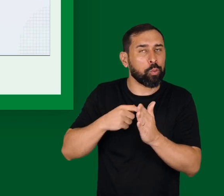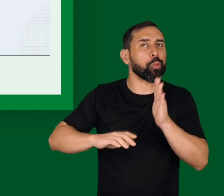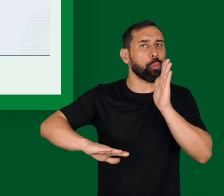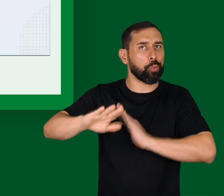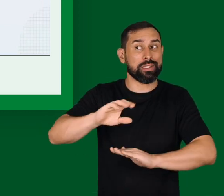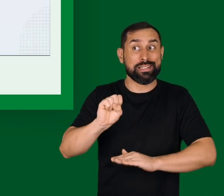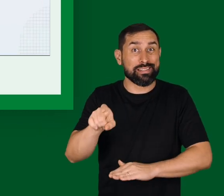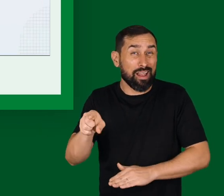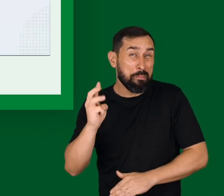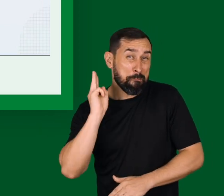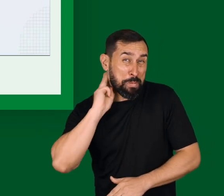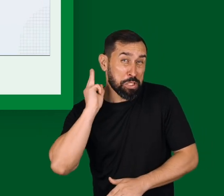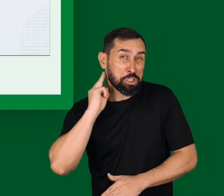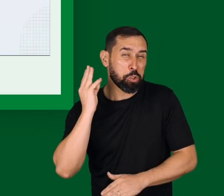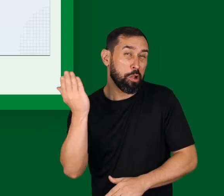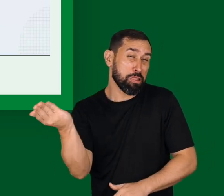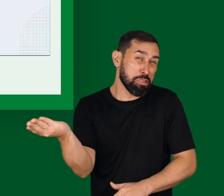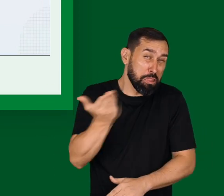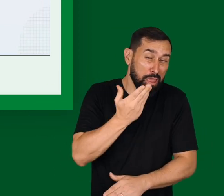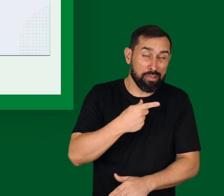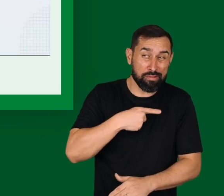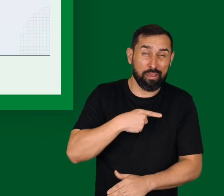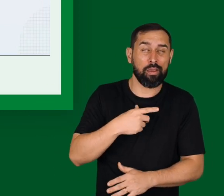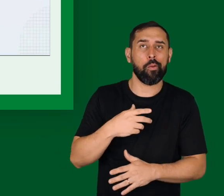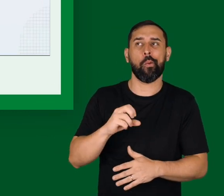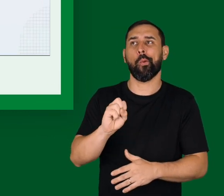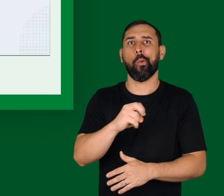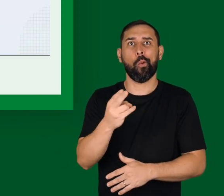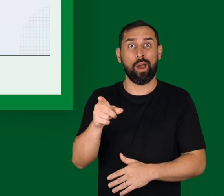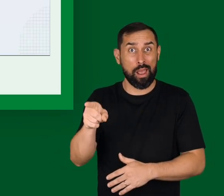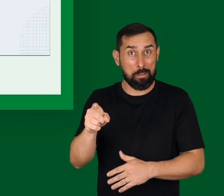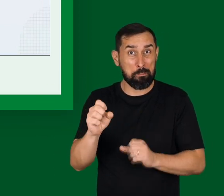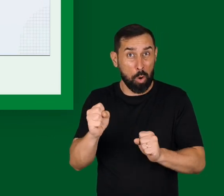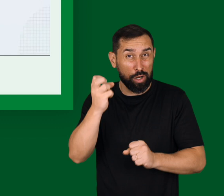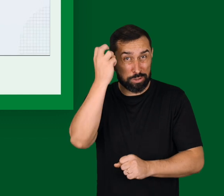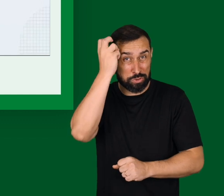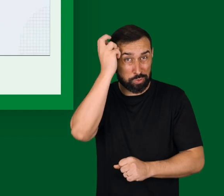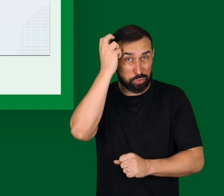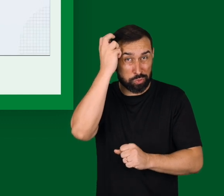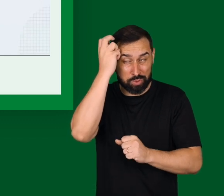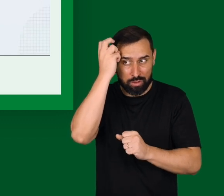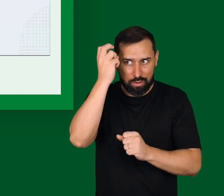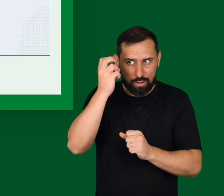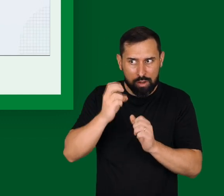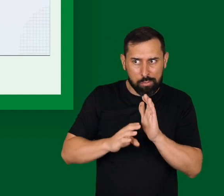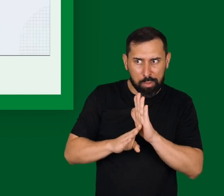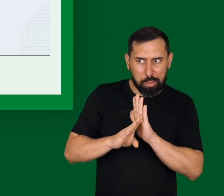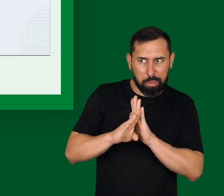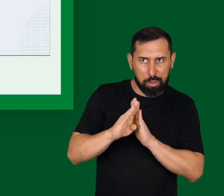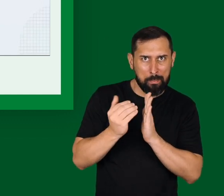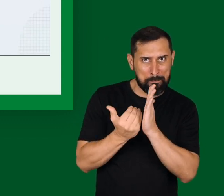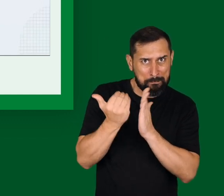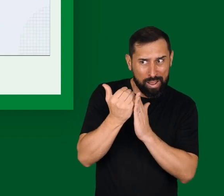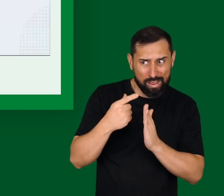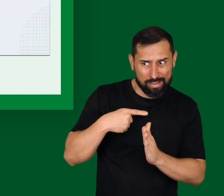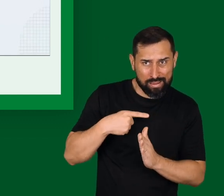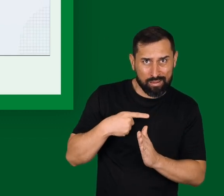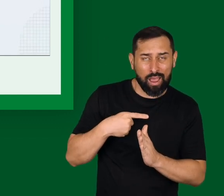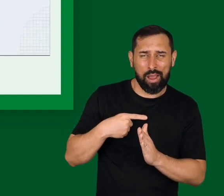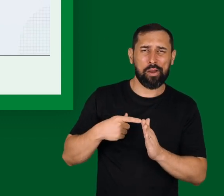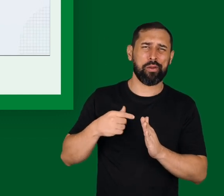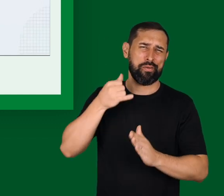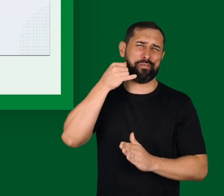com trauma, meningite, pacientes que têm um risco elevado para ter aumento dessa pressão